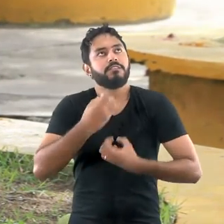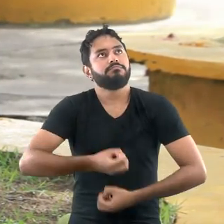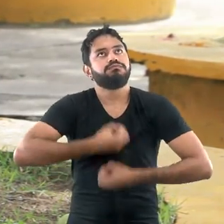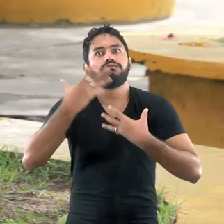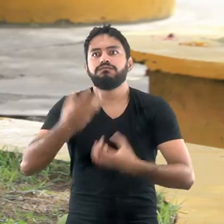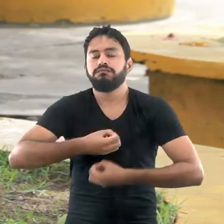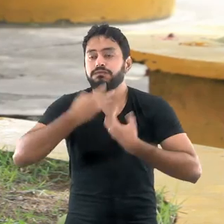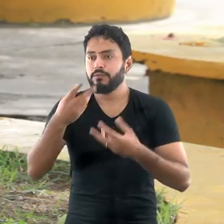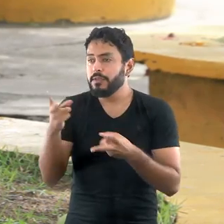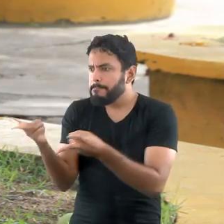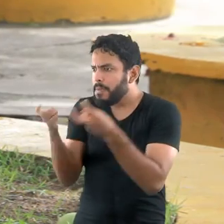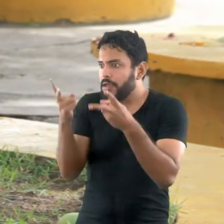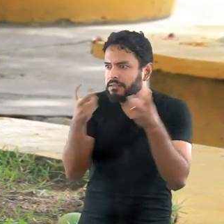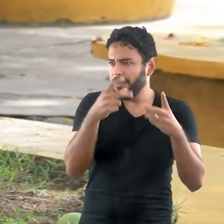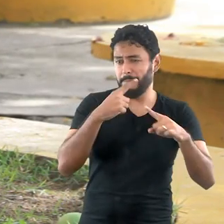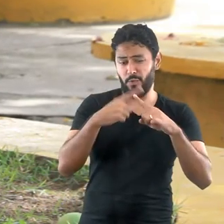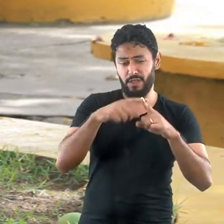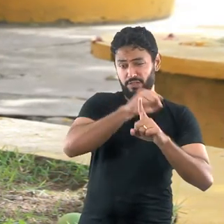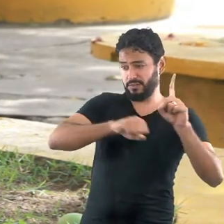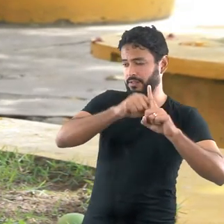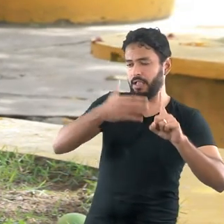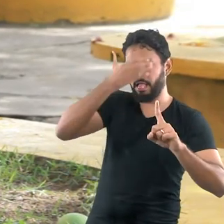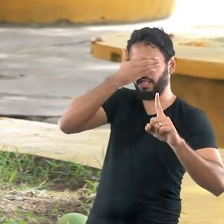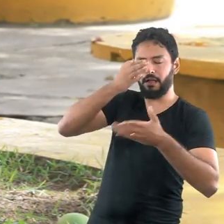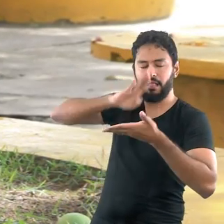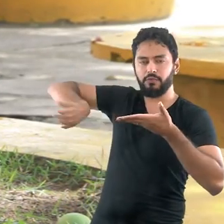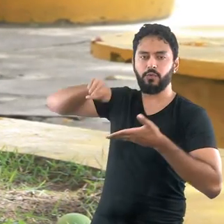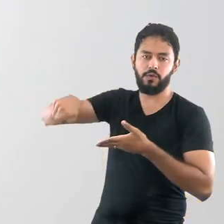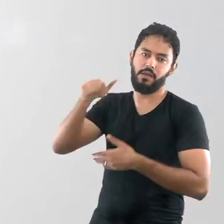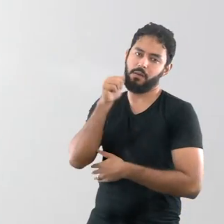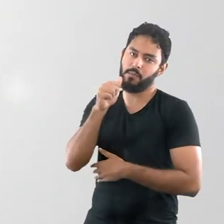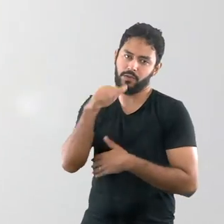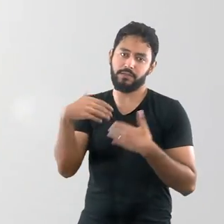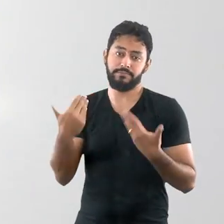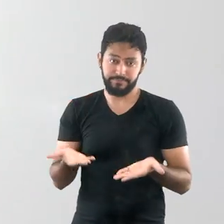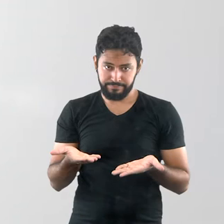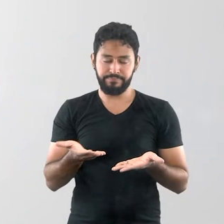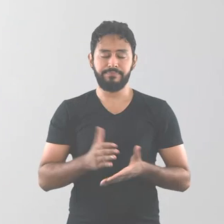e que a sociedade tampa os olhos e enxerga a mulher por outros olhos.